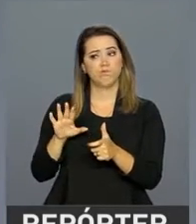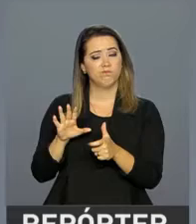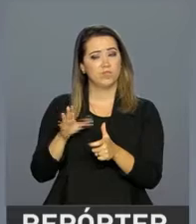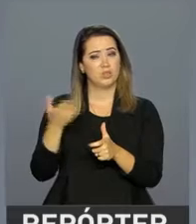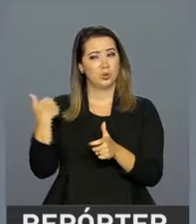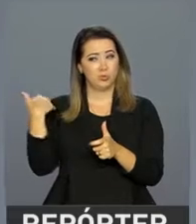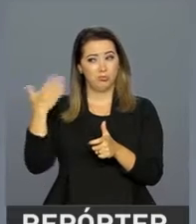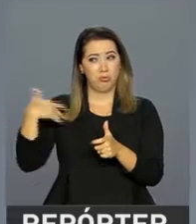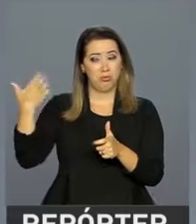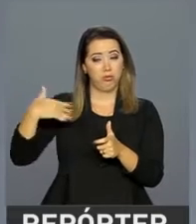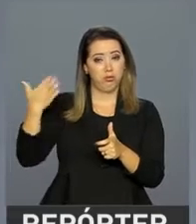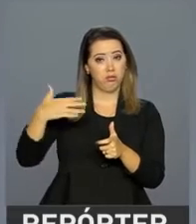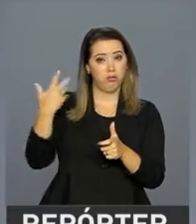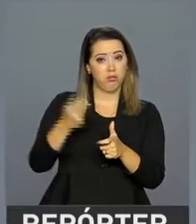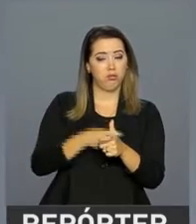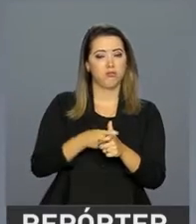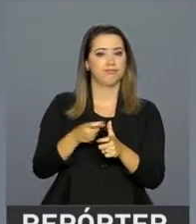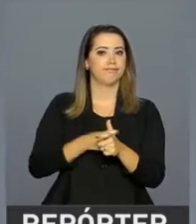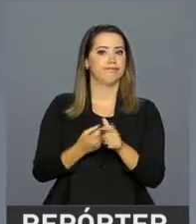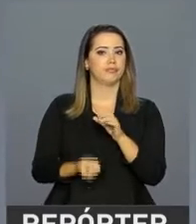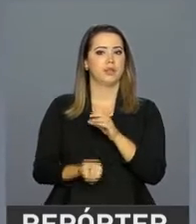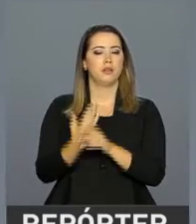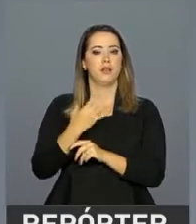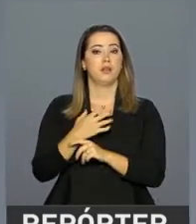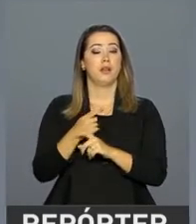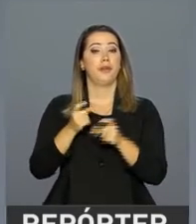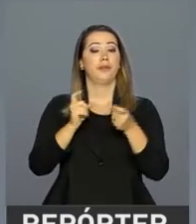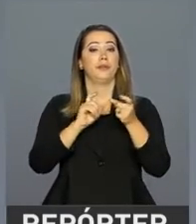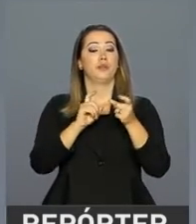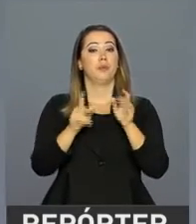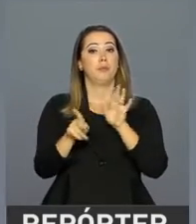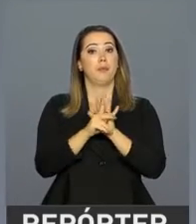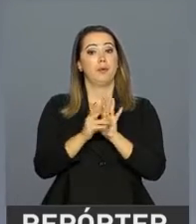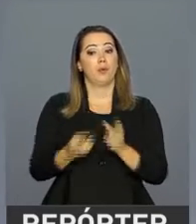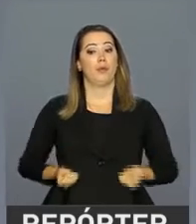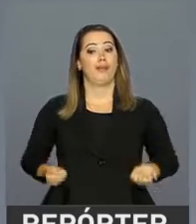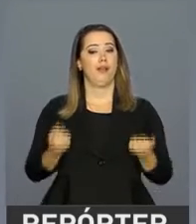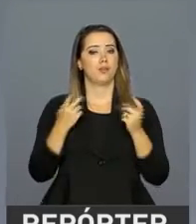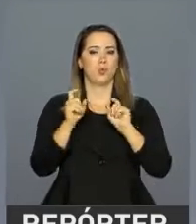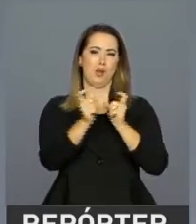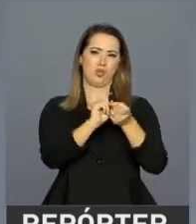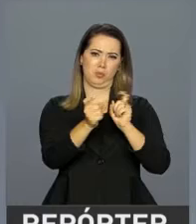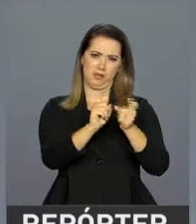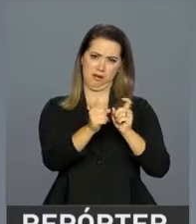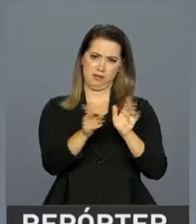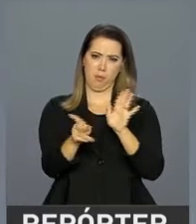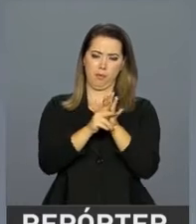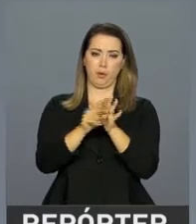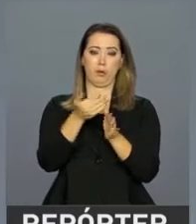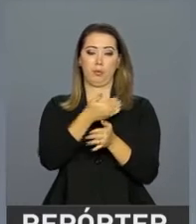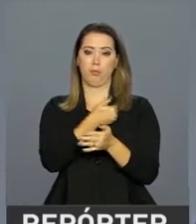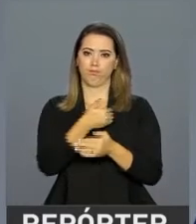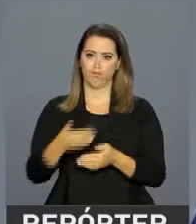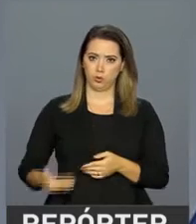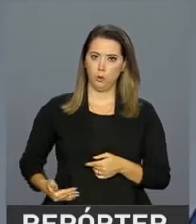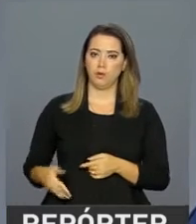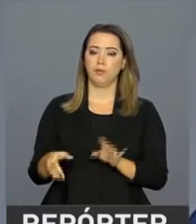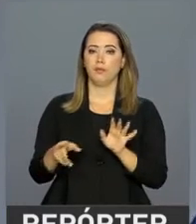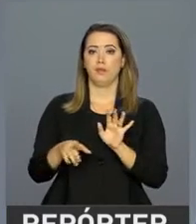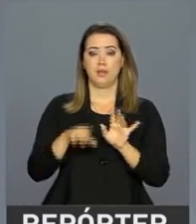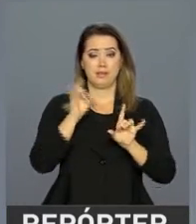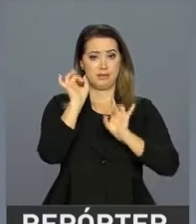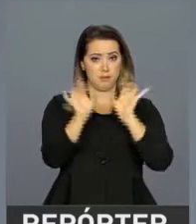times criados pela despesa de custeio particularmente despesa da previdência então